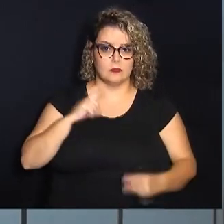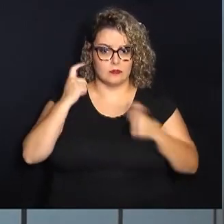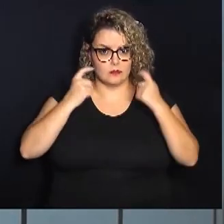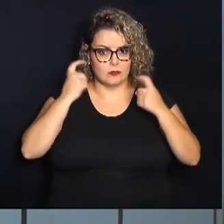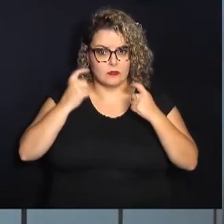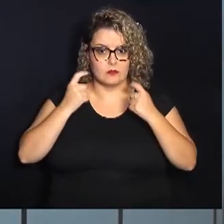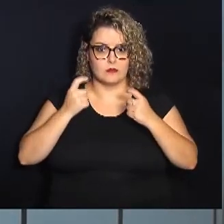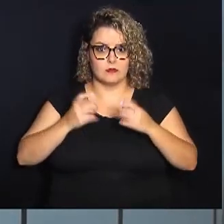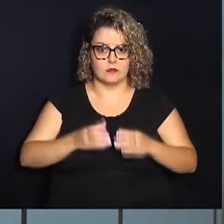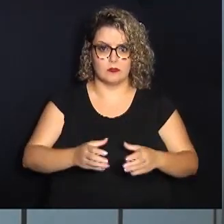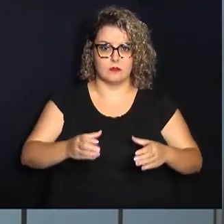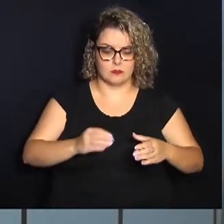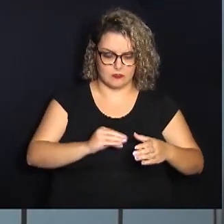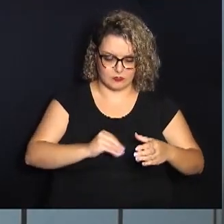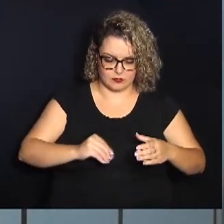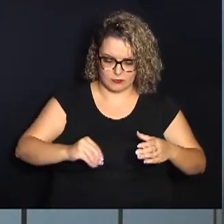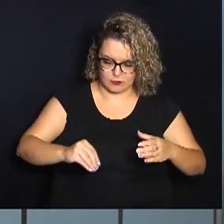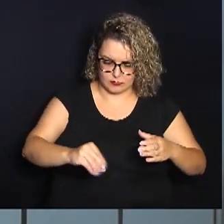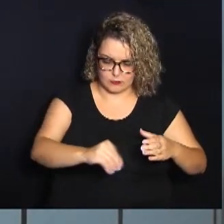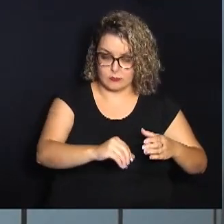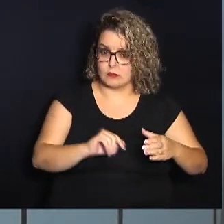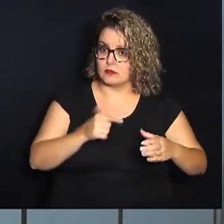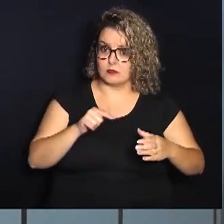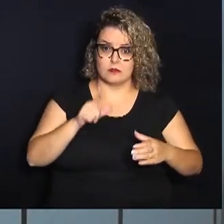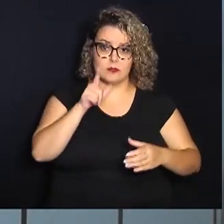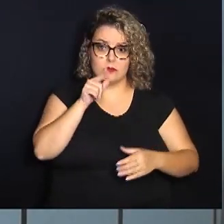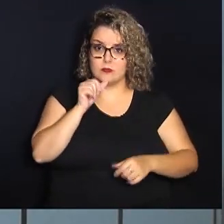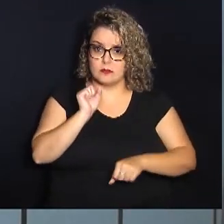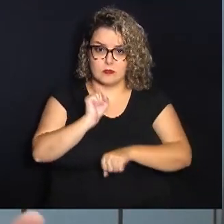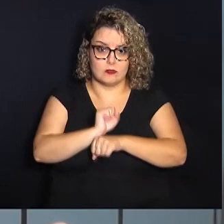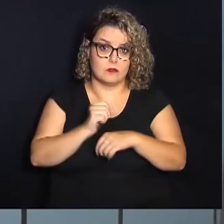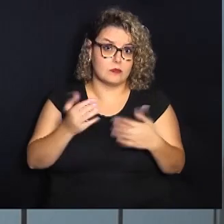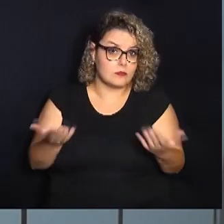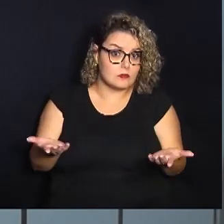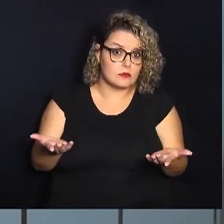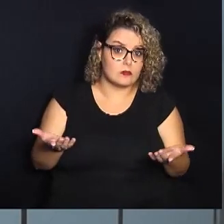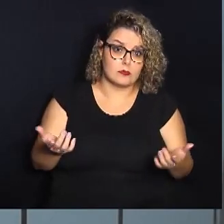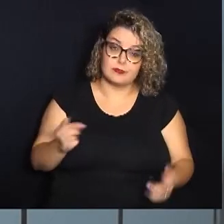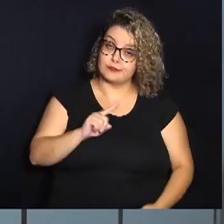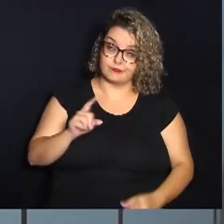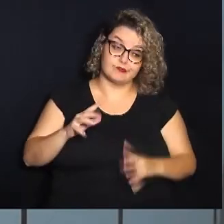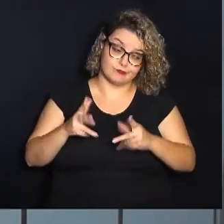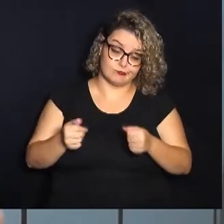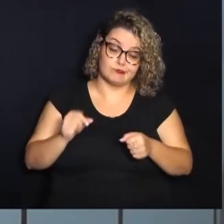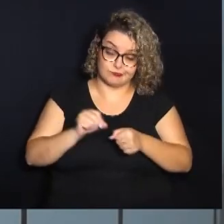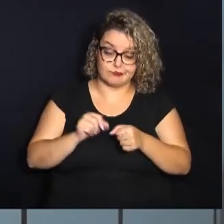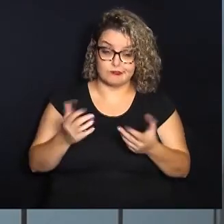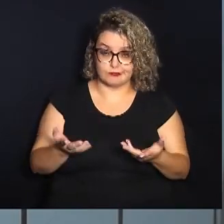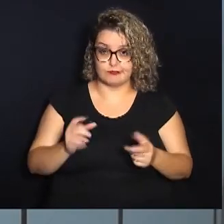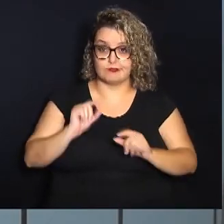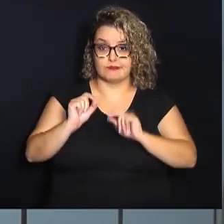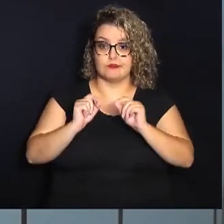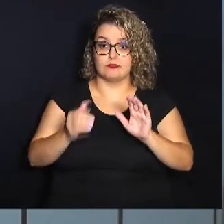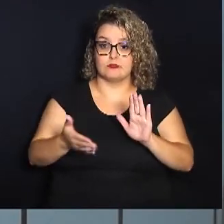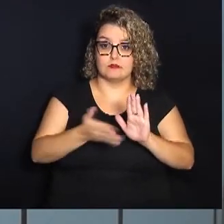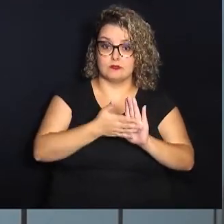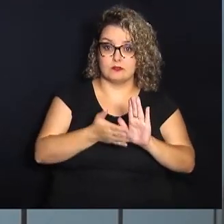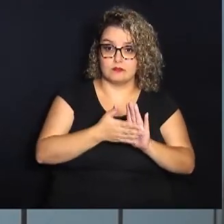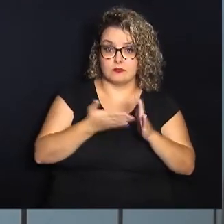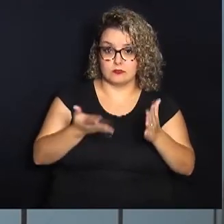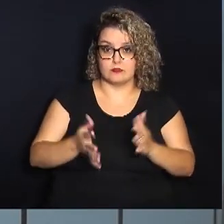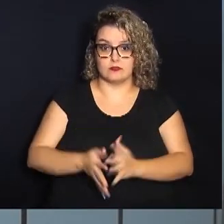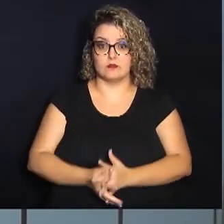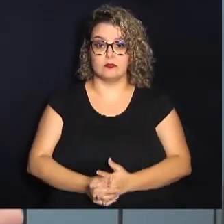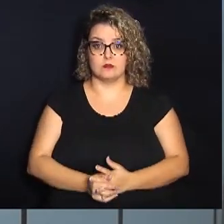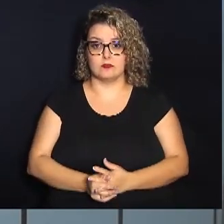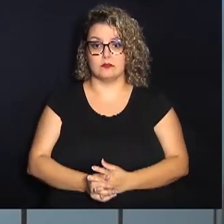seus vasos com areia, não tinha água parada. Então, quer dizer, mas nem todo mundo faz isso. Então, o que a gente propõe? E que a